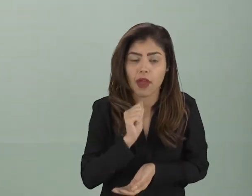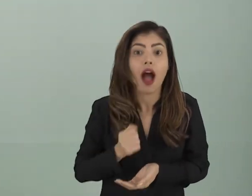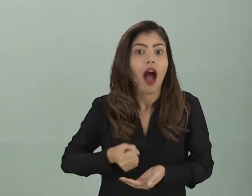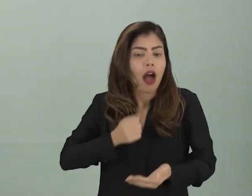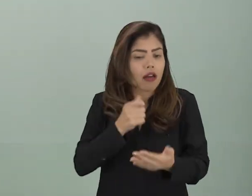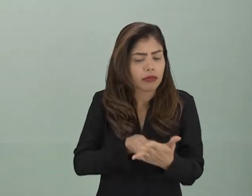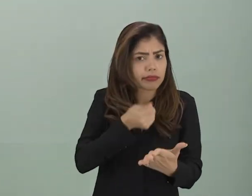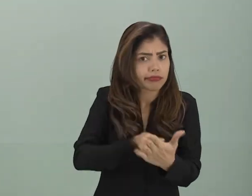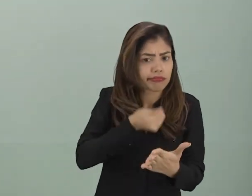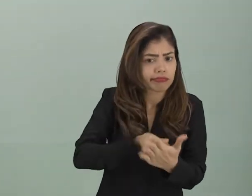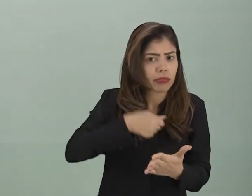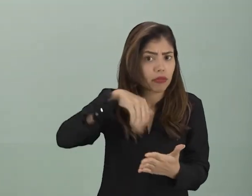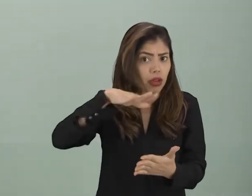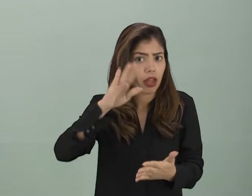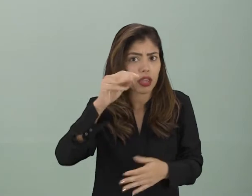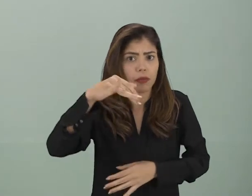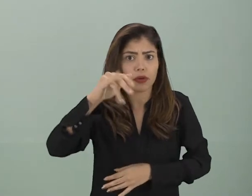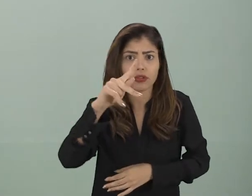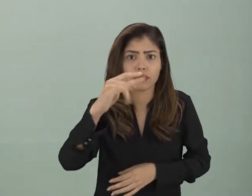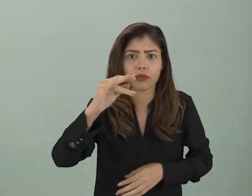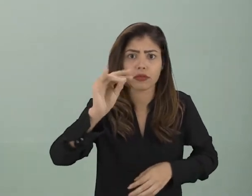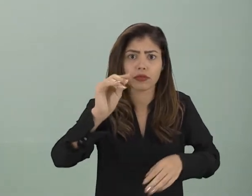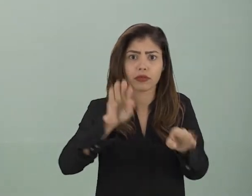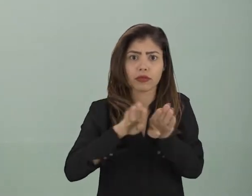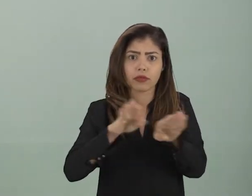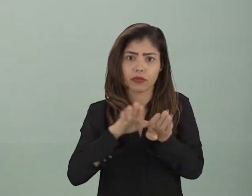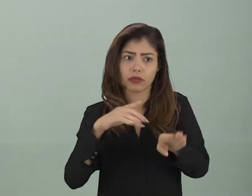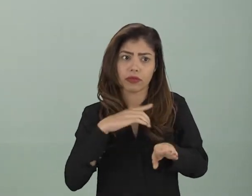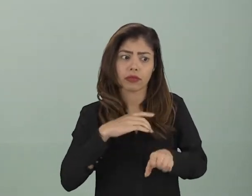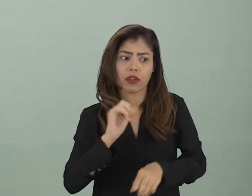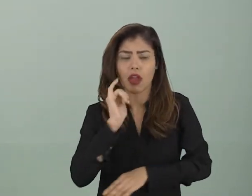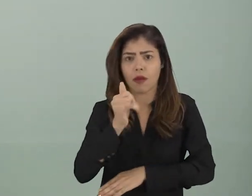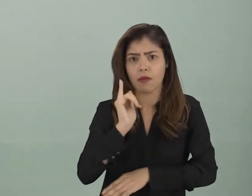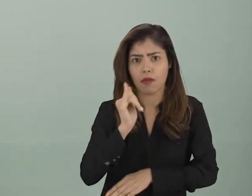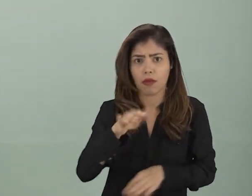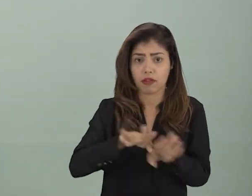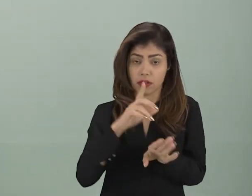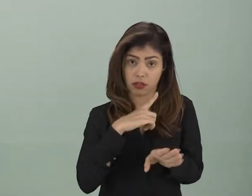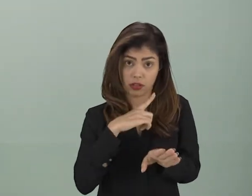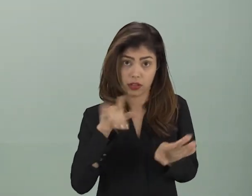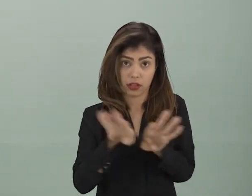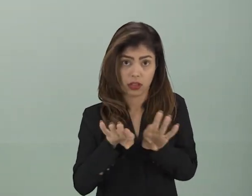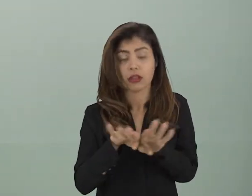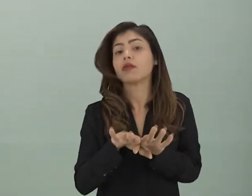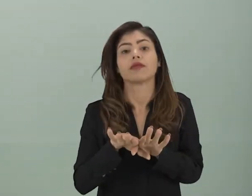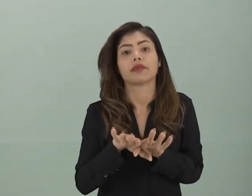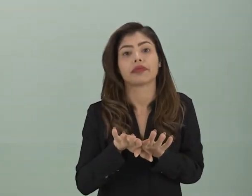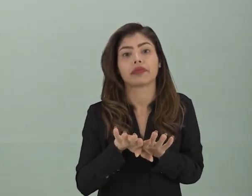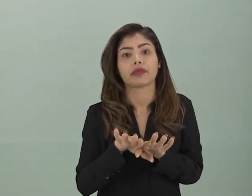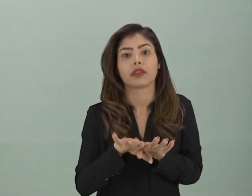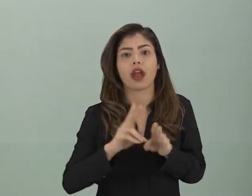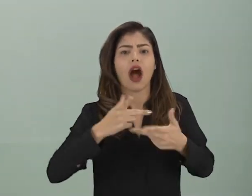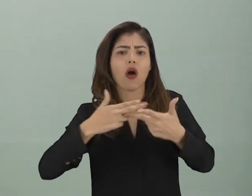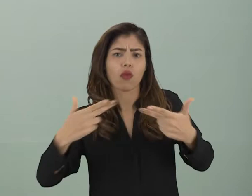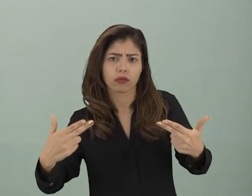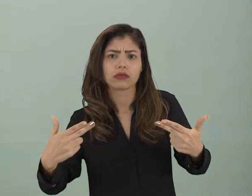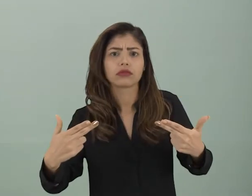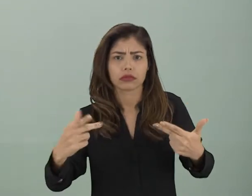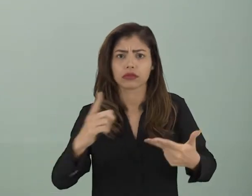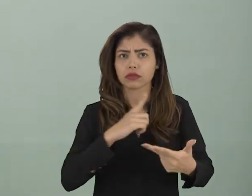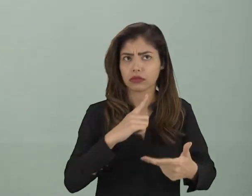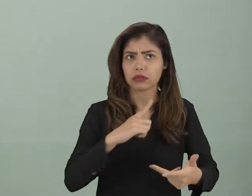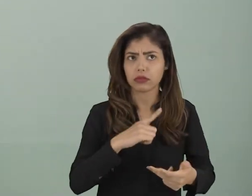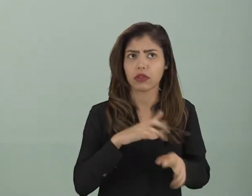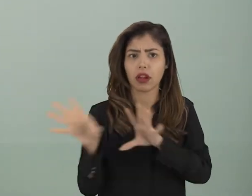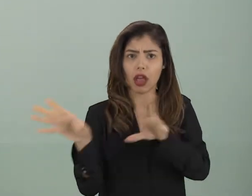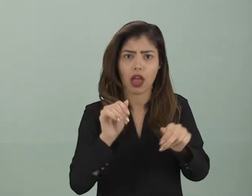cobrar maiores impostos, começaram a cobrar e exigir dessas colônias que pagassem por algo que muitas vezes